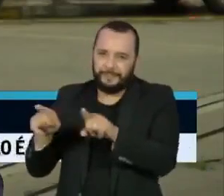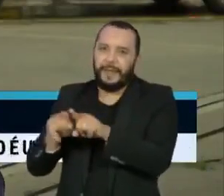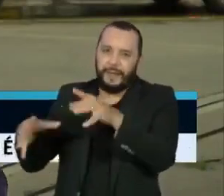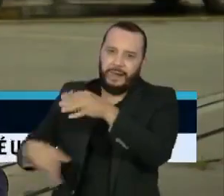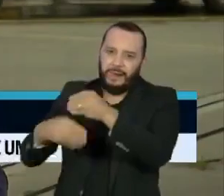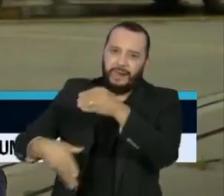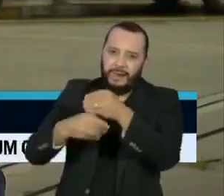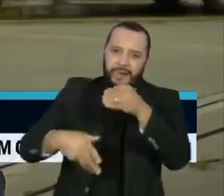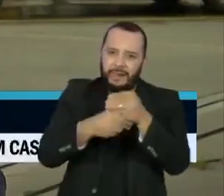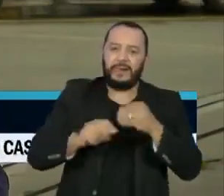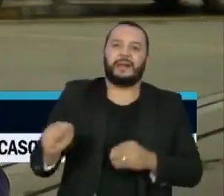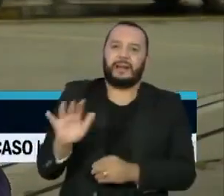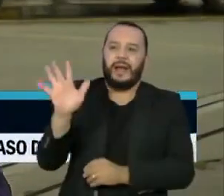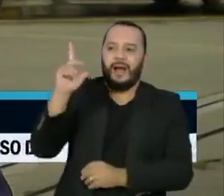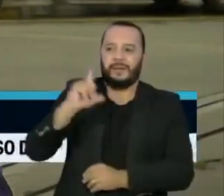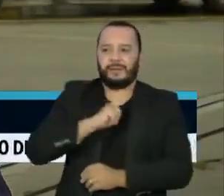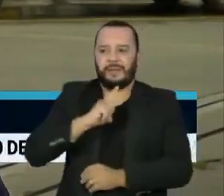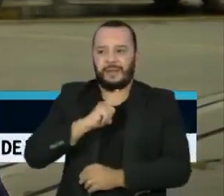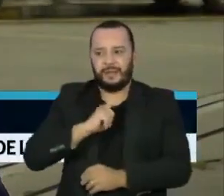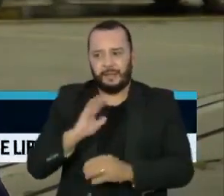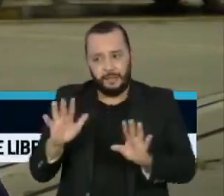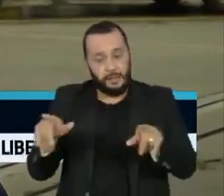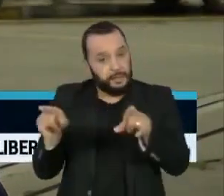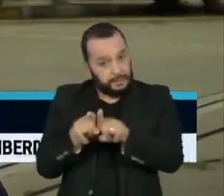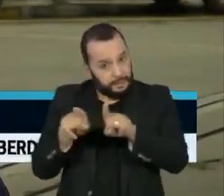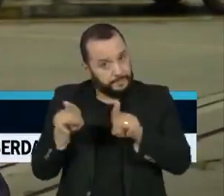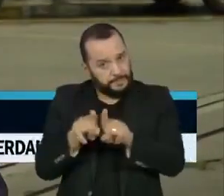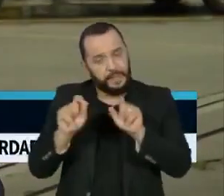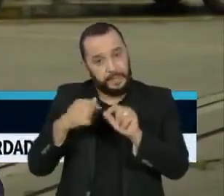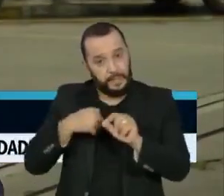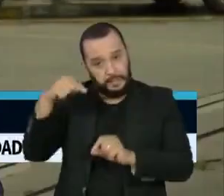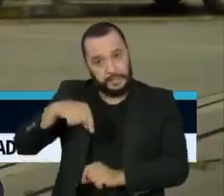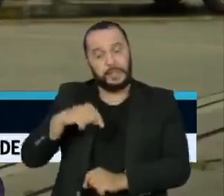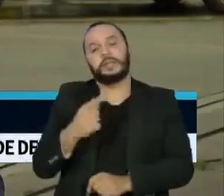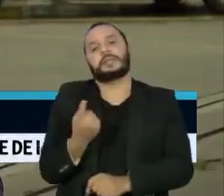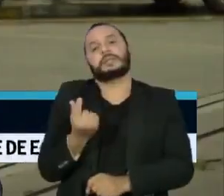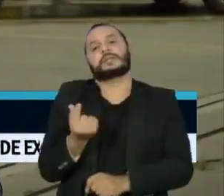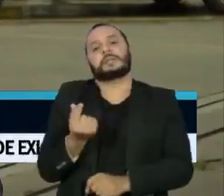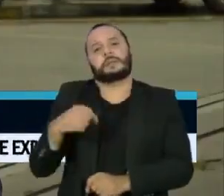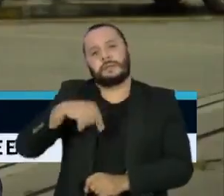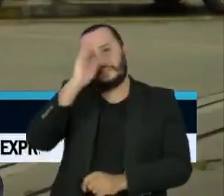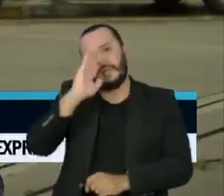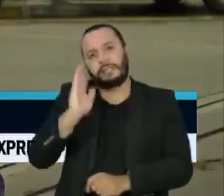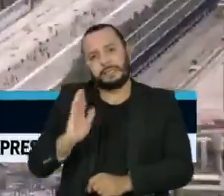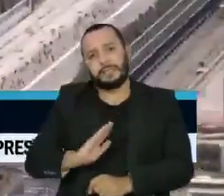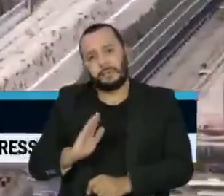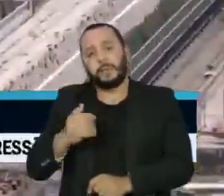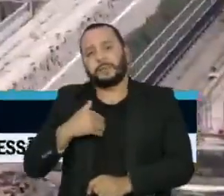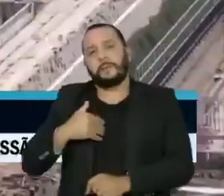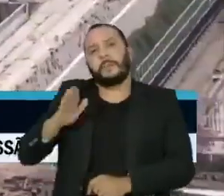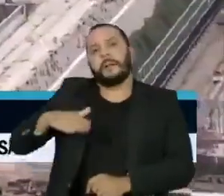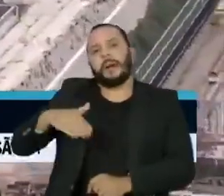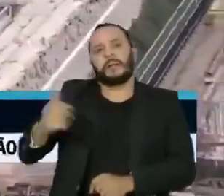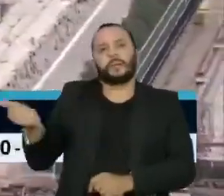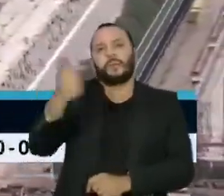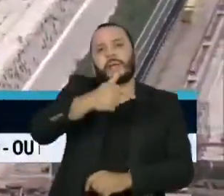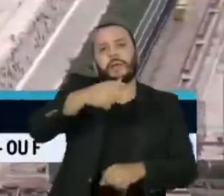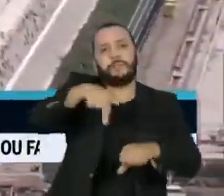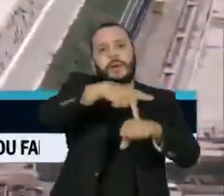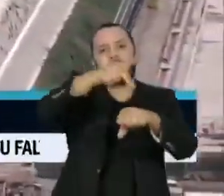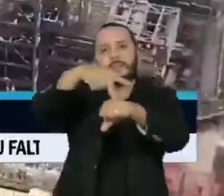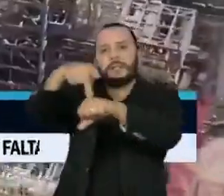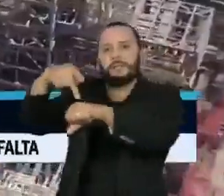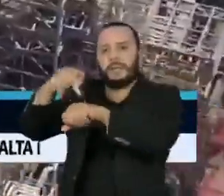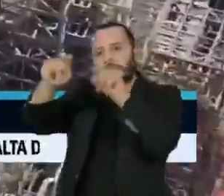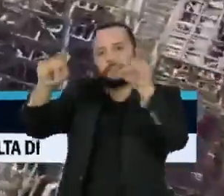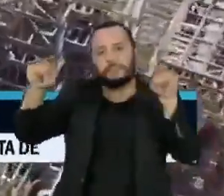consumidor. Mesmo assim, a empresa diz que os preços no Brasil estão abaixo da média mundial. O governo já manifestou